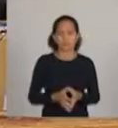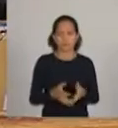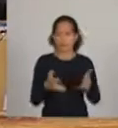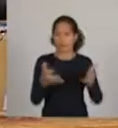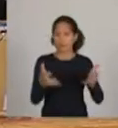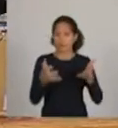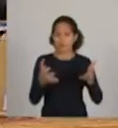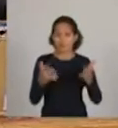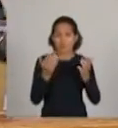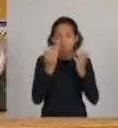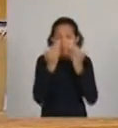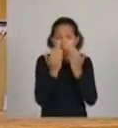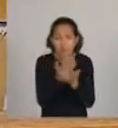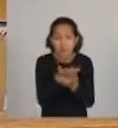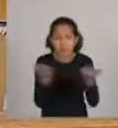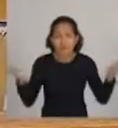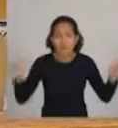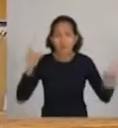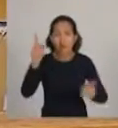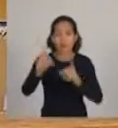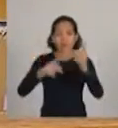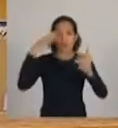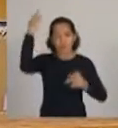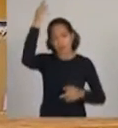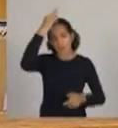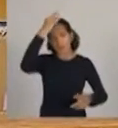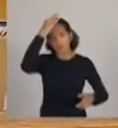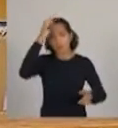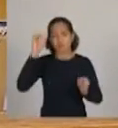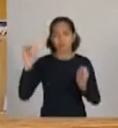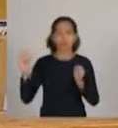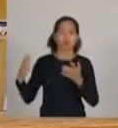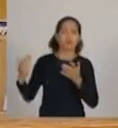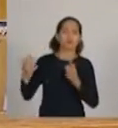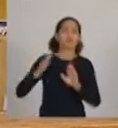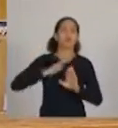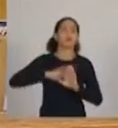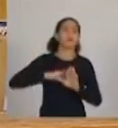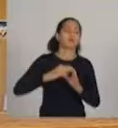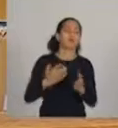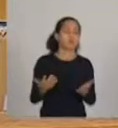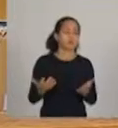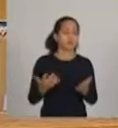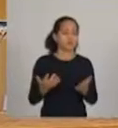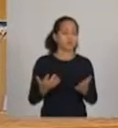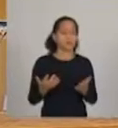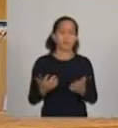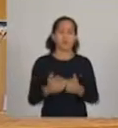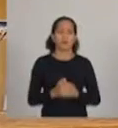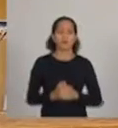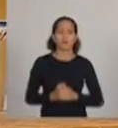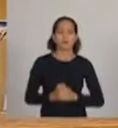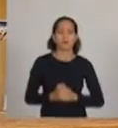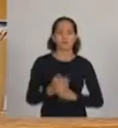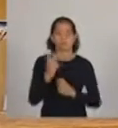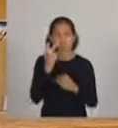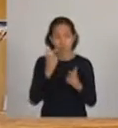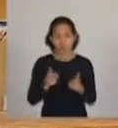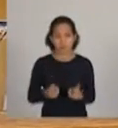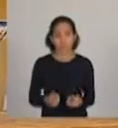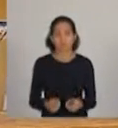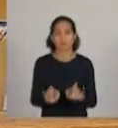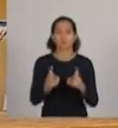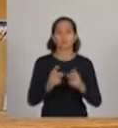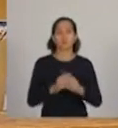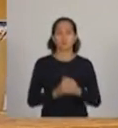para o capixaba um espetáculo, mas o que nós temos assistido constantemente é o espetáculo da